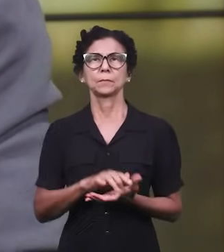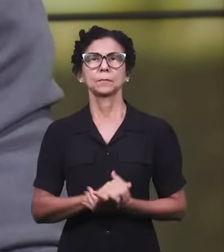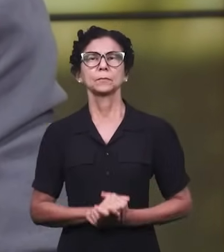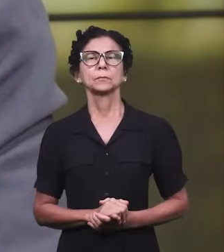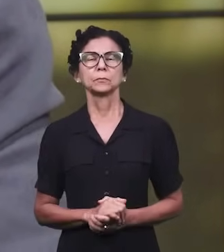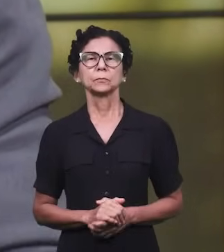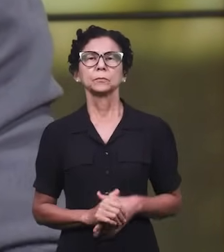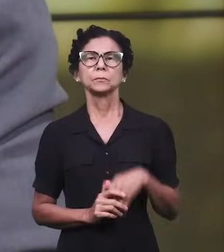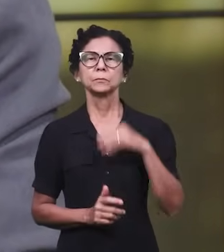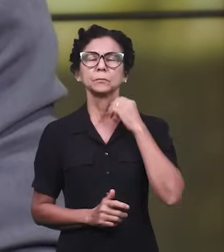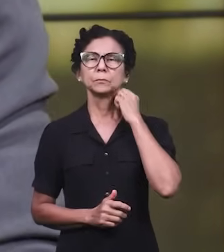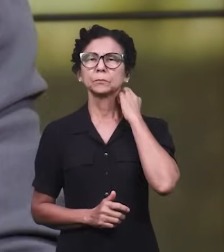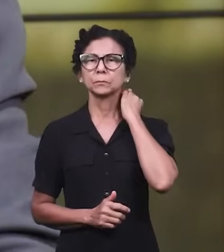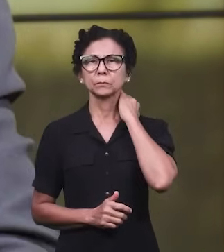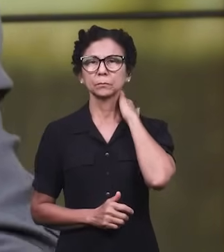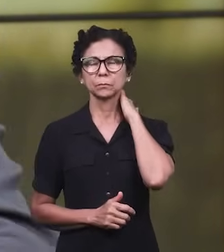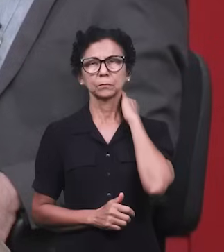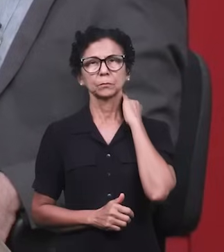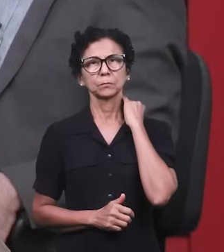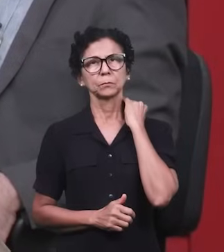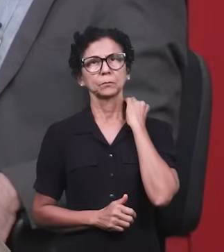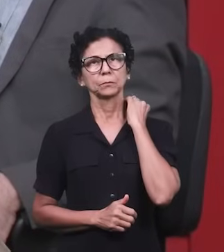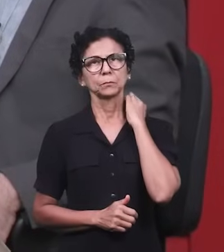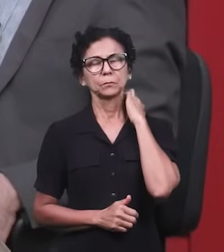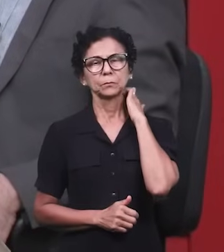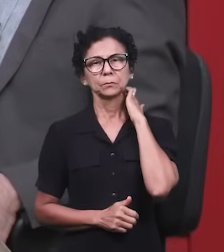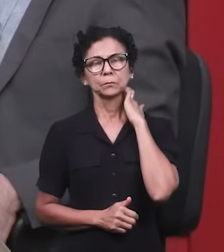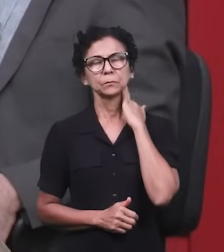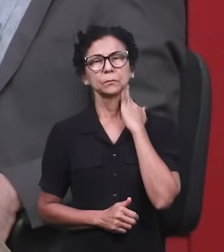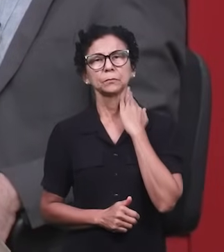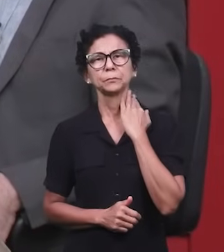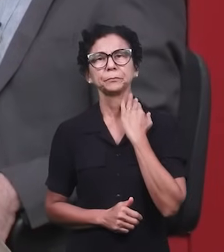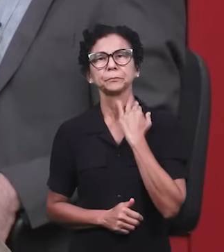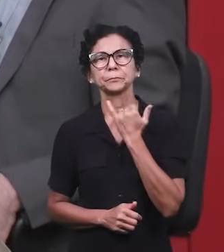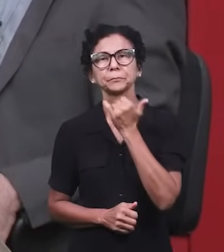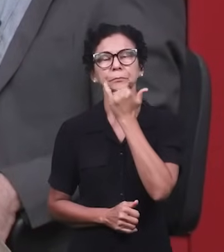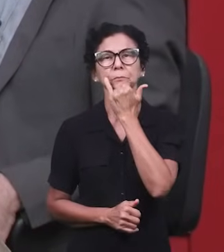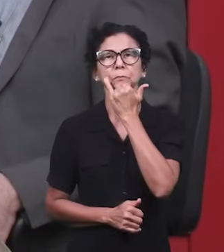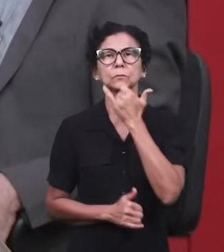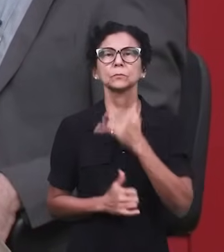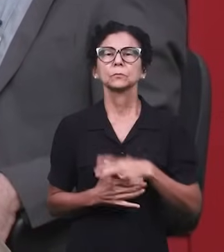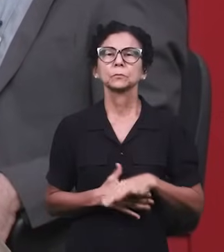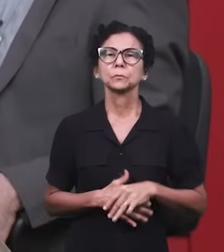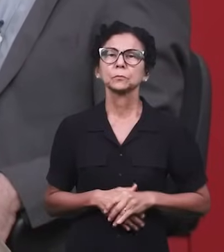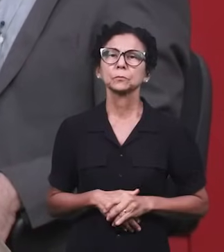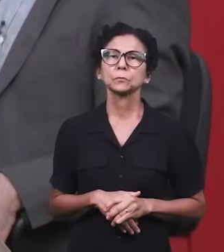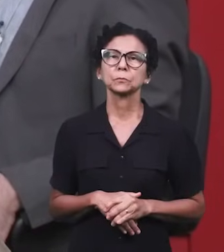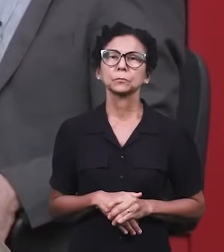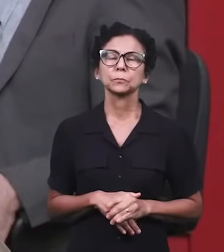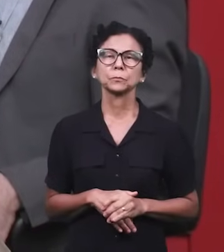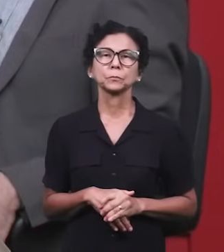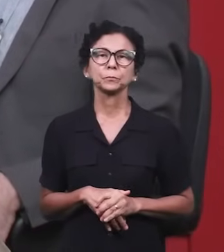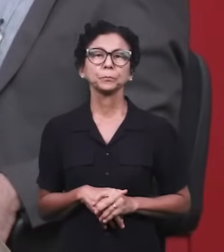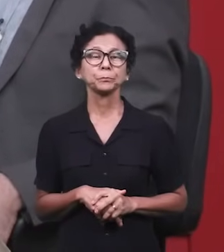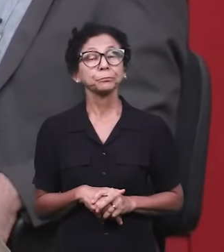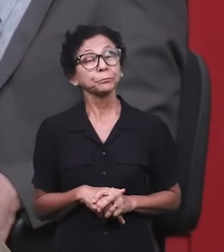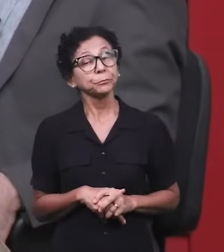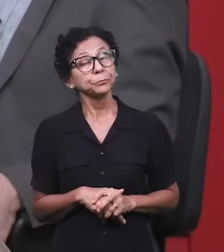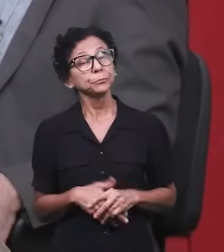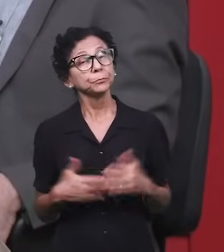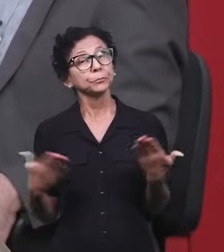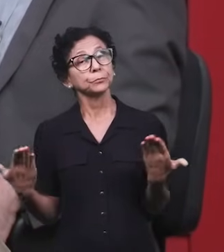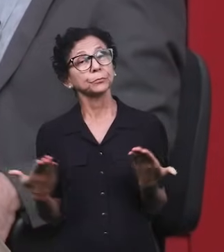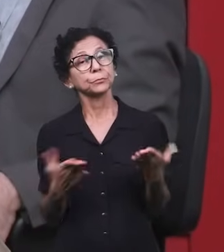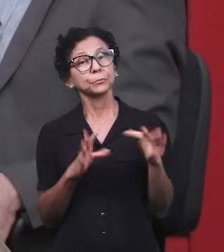oposição, seja ela na forma até de sugestões. Eu acho que a gente entra, Josias, companheiros, num sentido profético. Era um ministério,